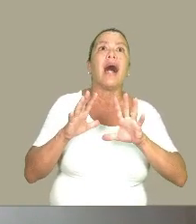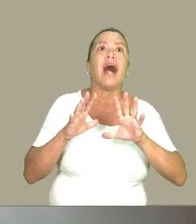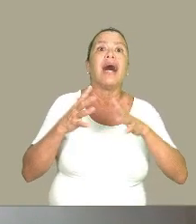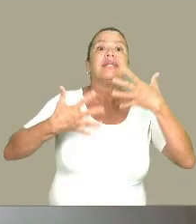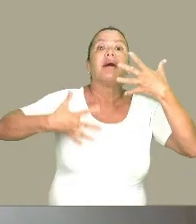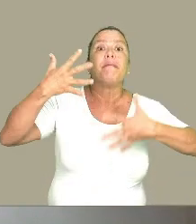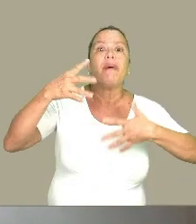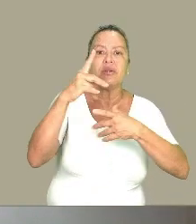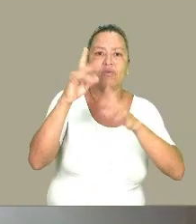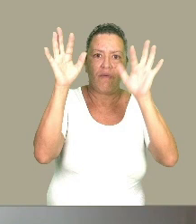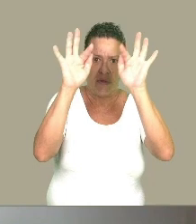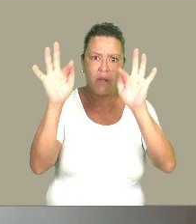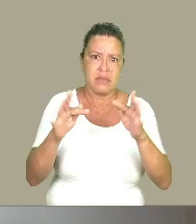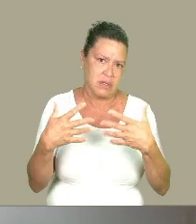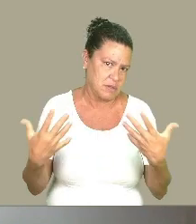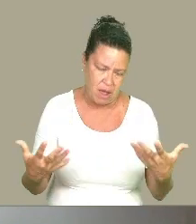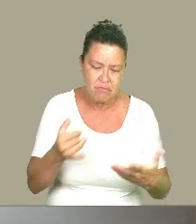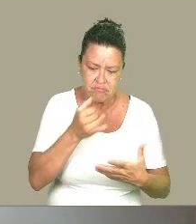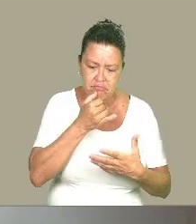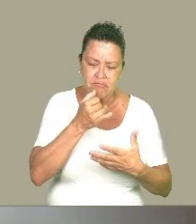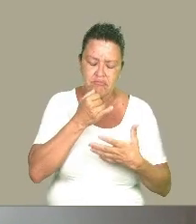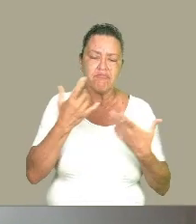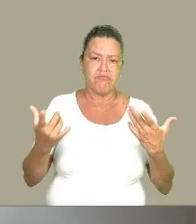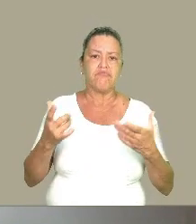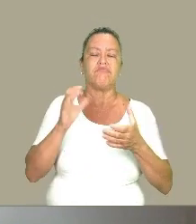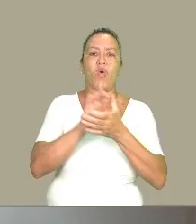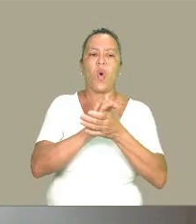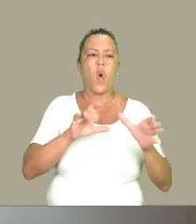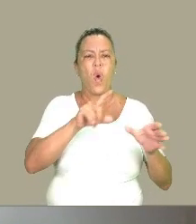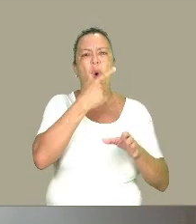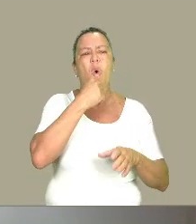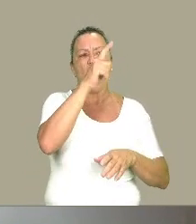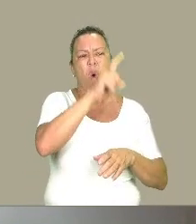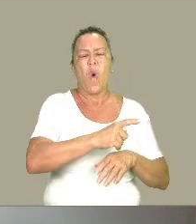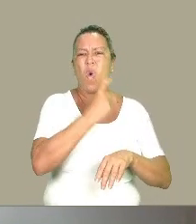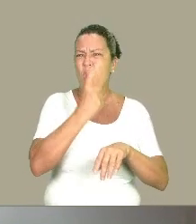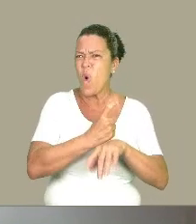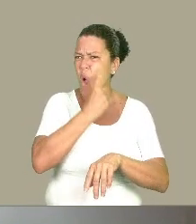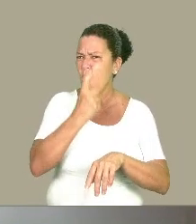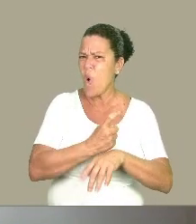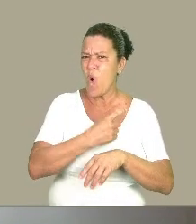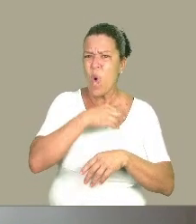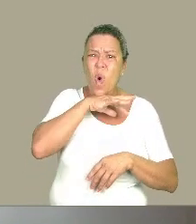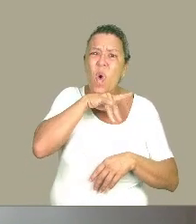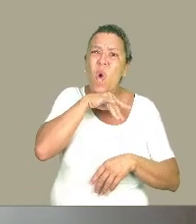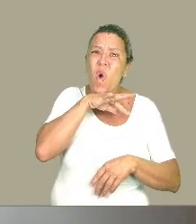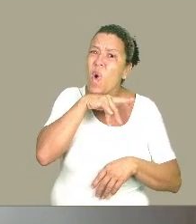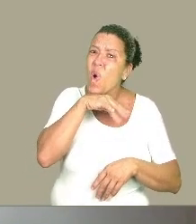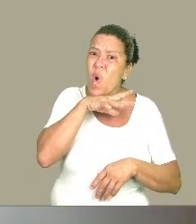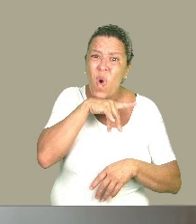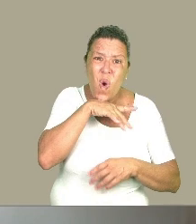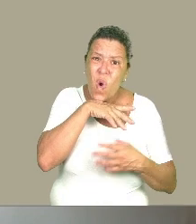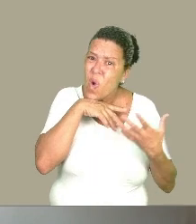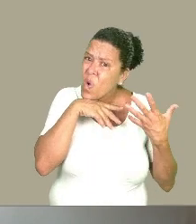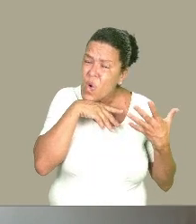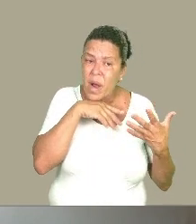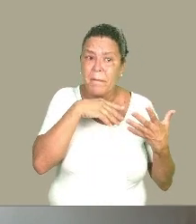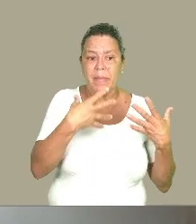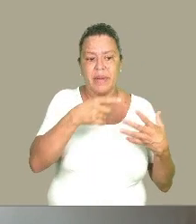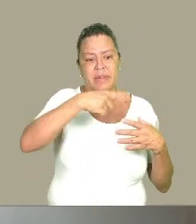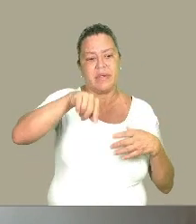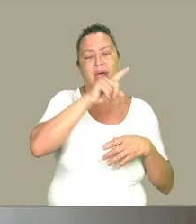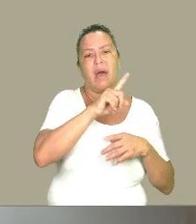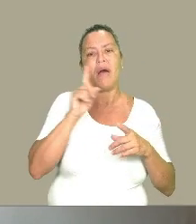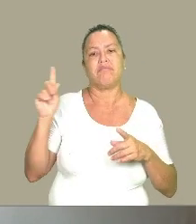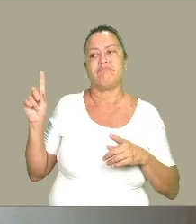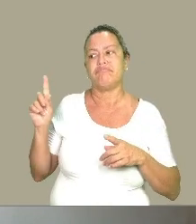estiver ao teu alcance, tolera o companheiro áspero ou indiferente, ainda mesmo quando compareça ao teu